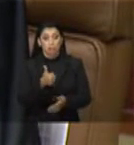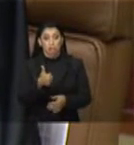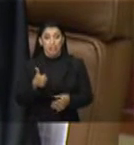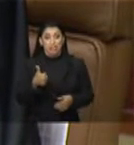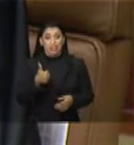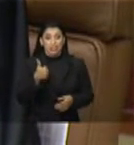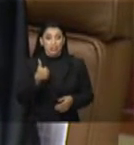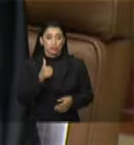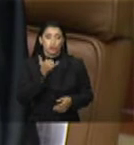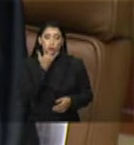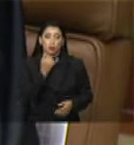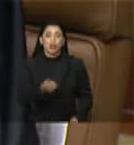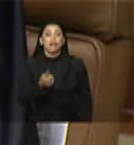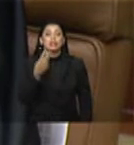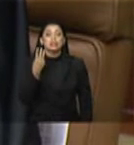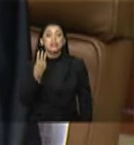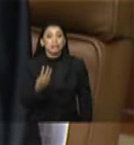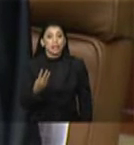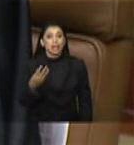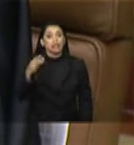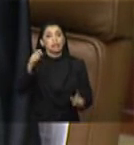13 de novembro de 2015